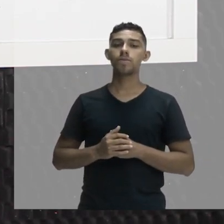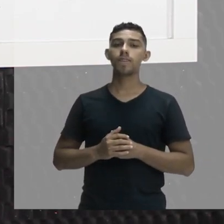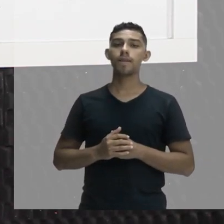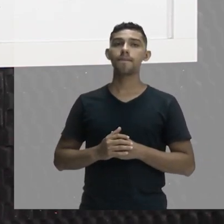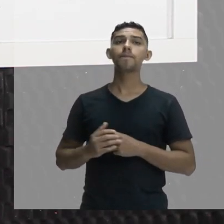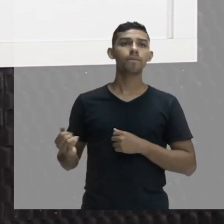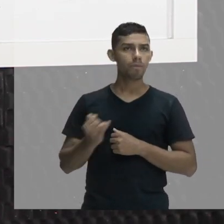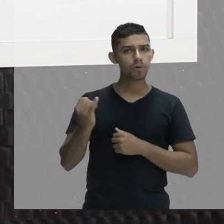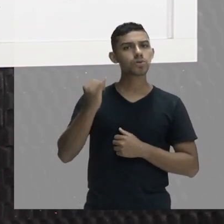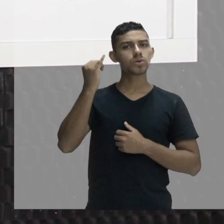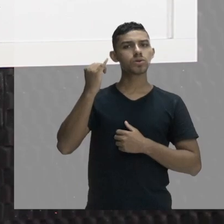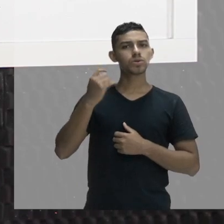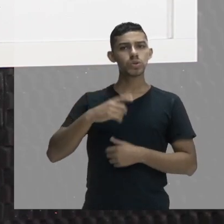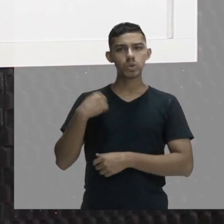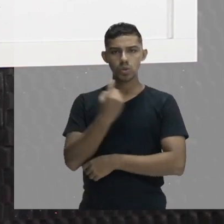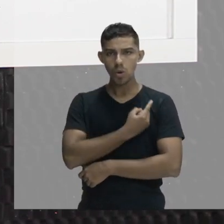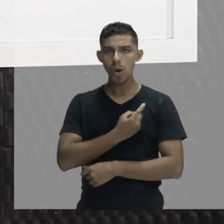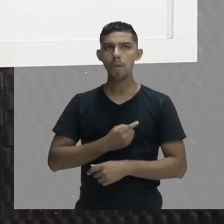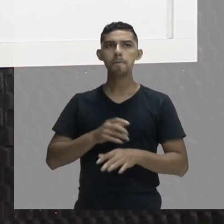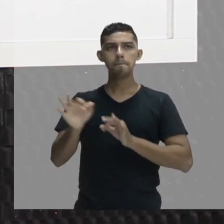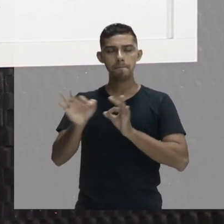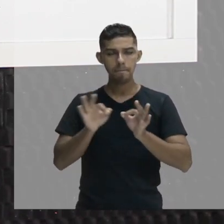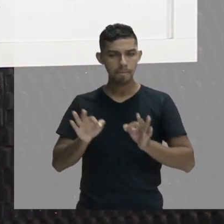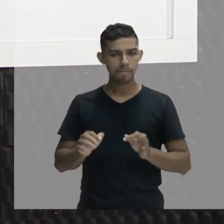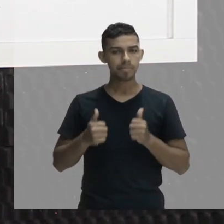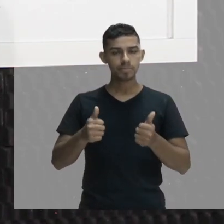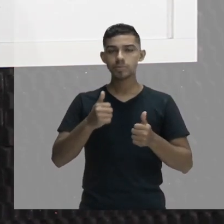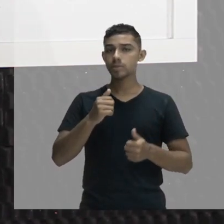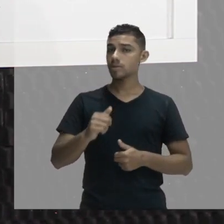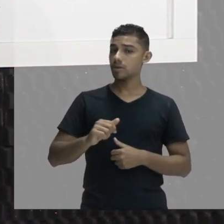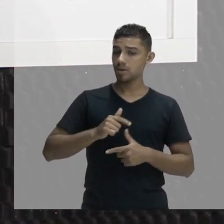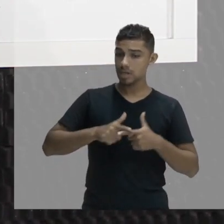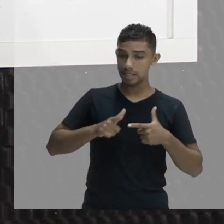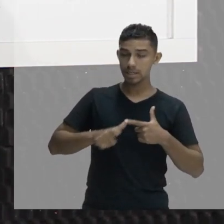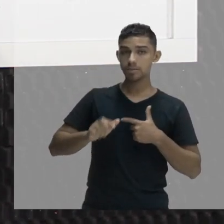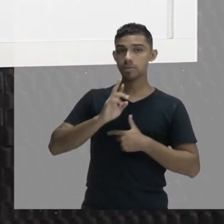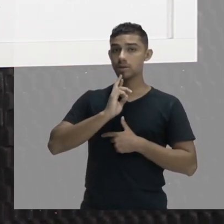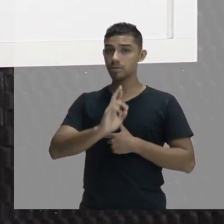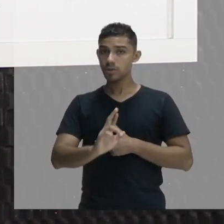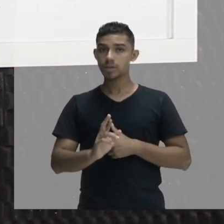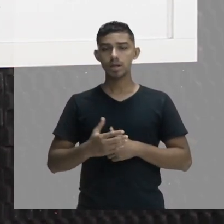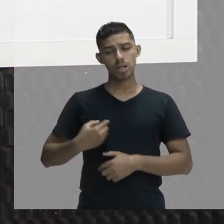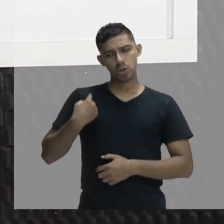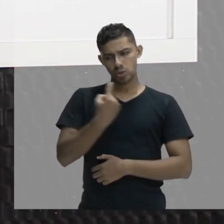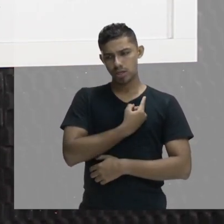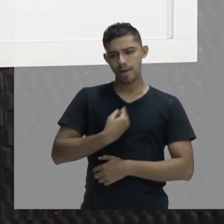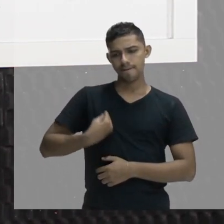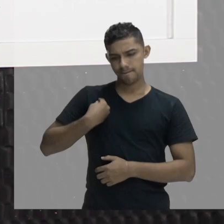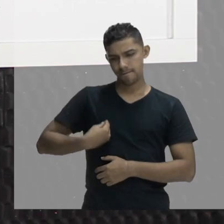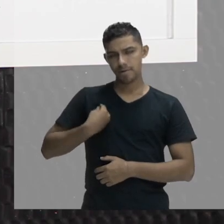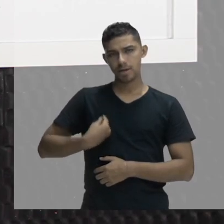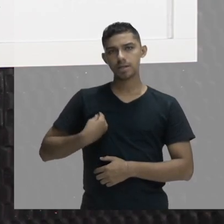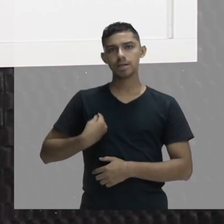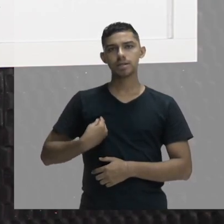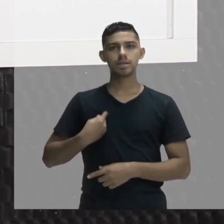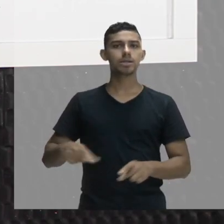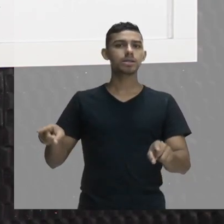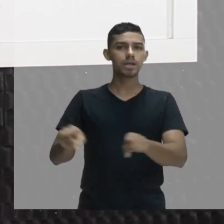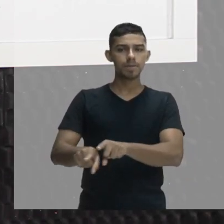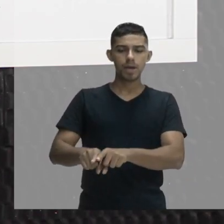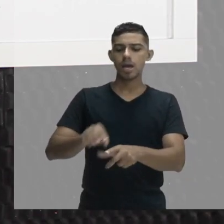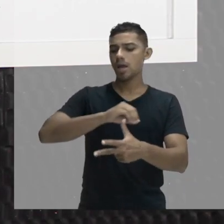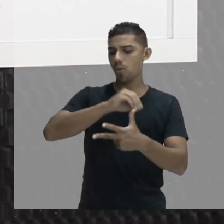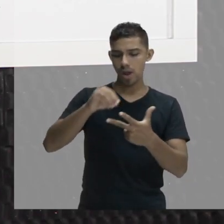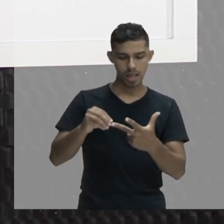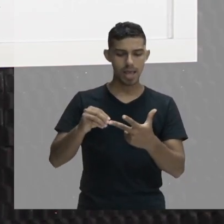Que é importante que a gente esteja preparado para resolver esse tipo de problema. Tanto para a vida da gente, como também quando a gente for fazer